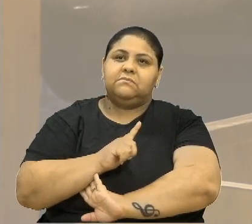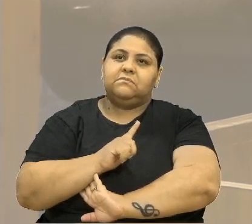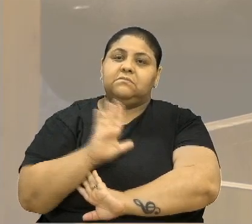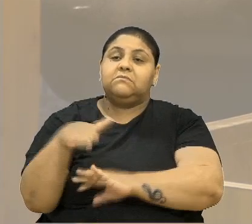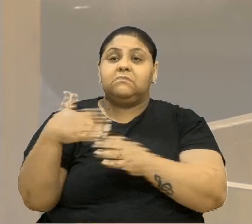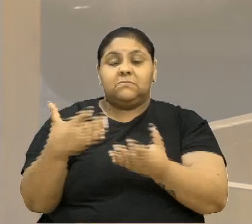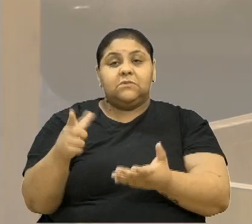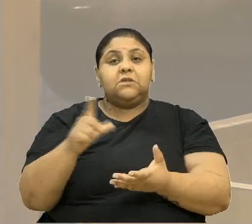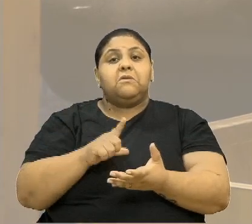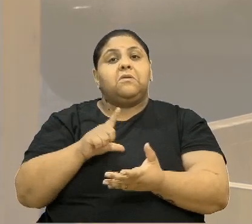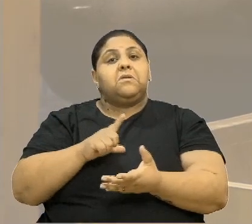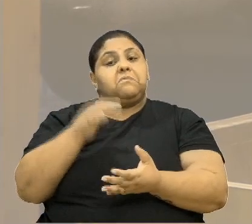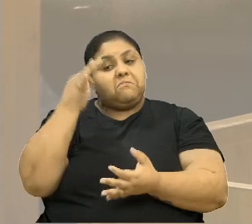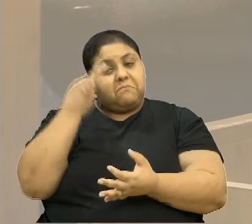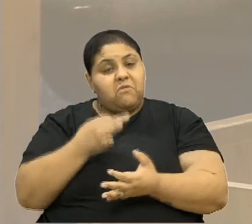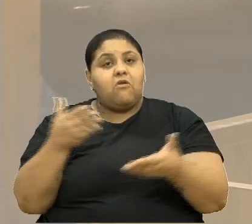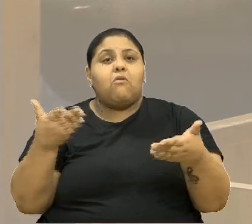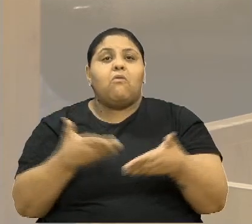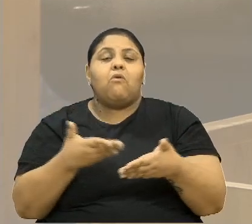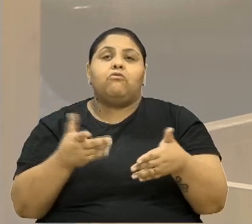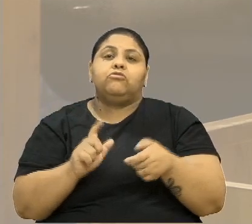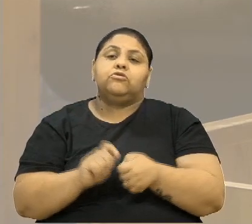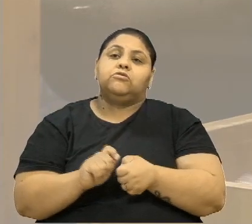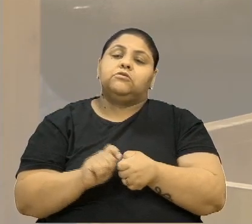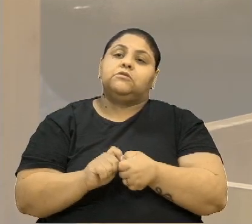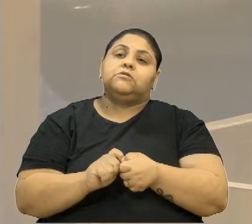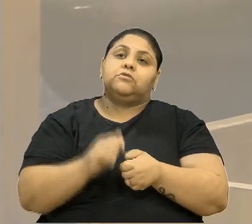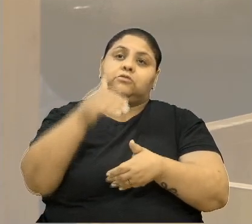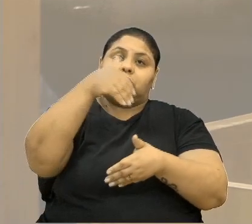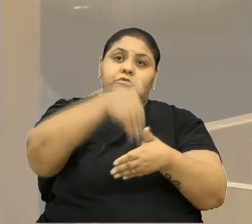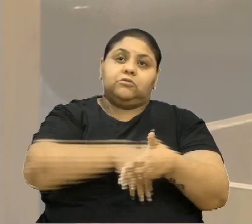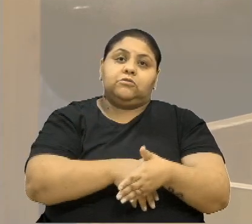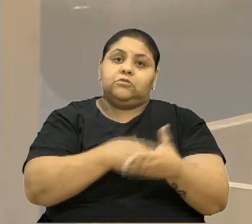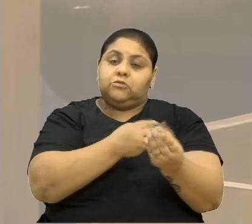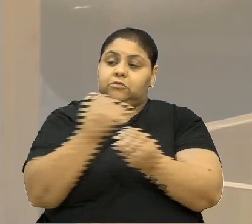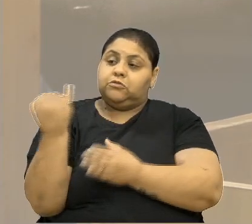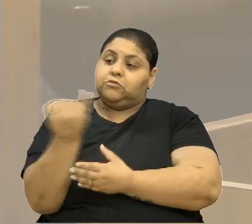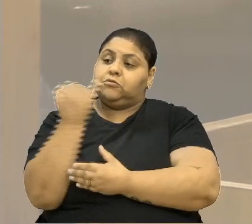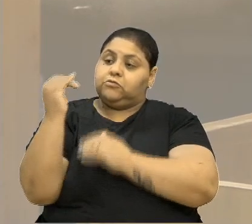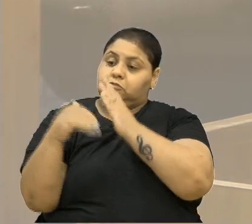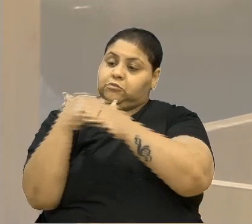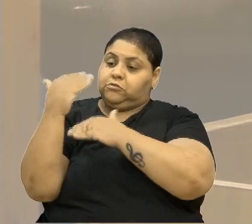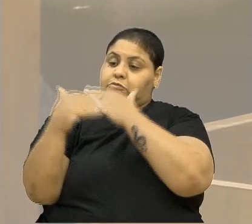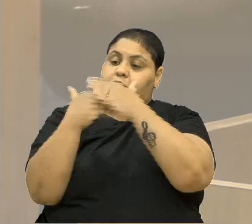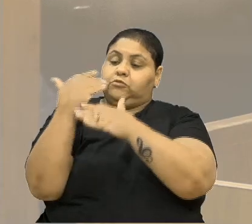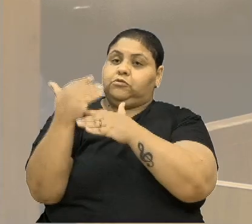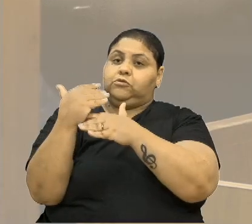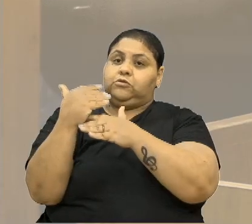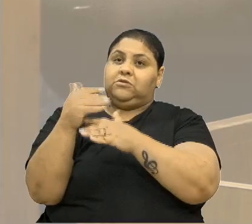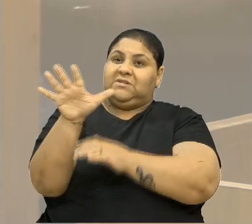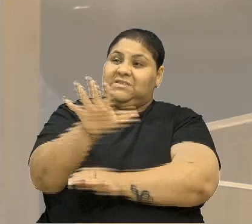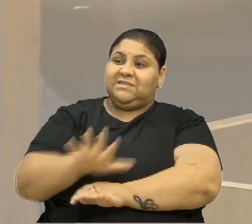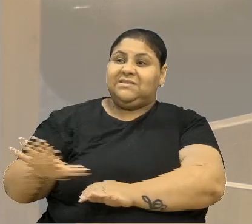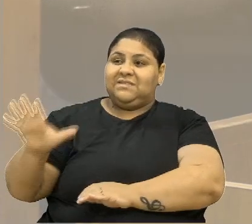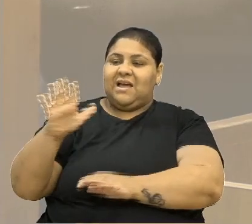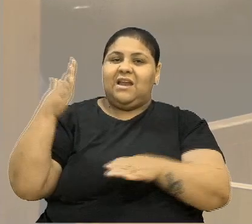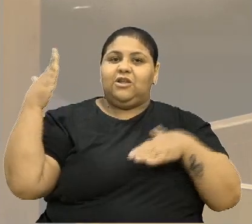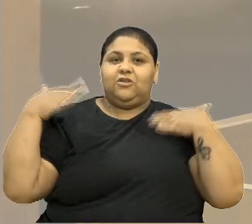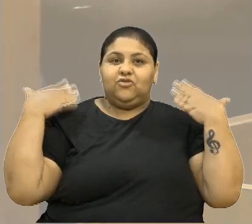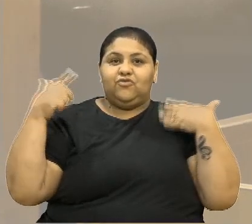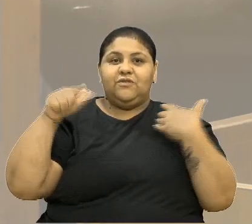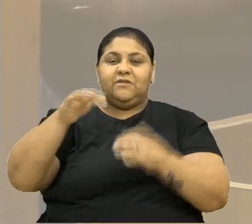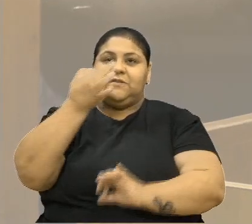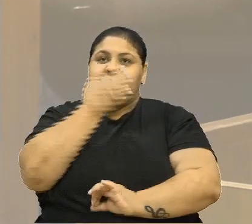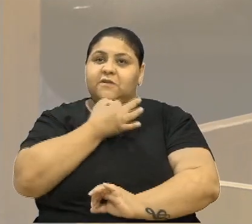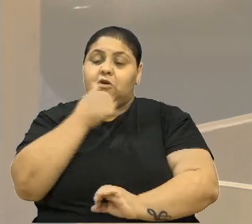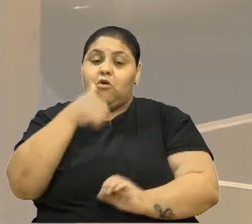Então, tenho convicção de que hoje a gente faz uma votação aqui muito importante para o desenvolvimento do turismo de Caxias. Um projeto